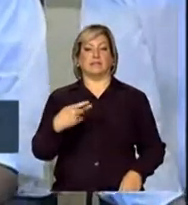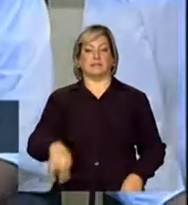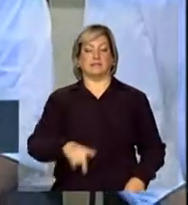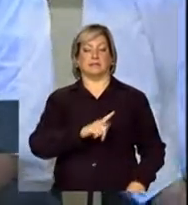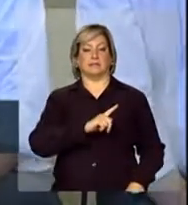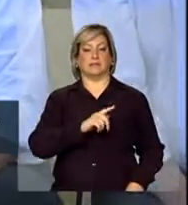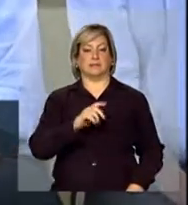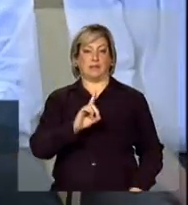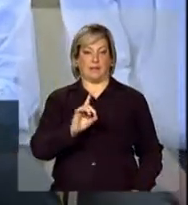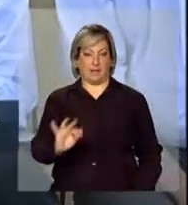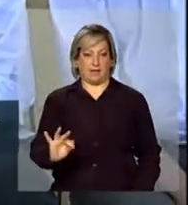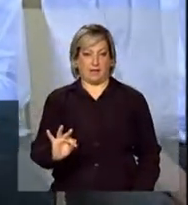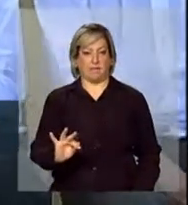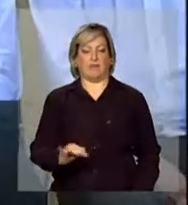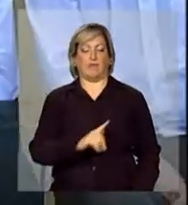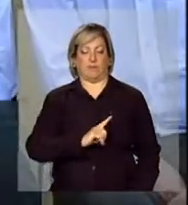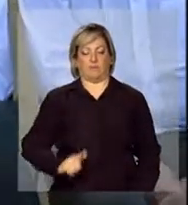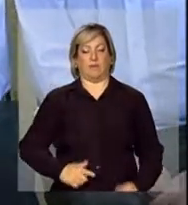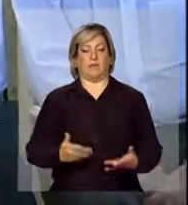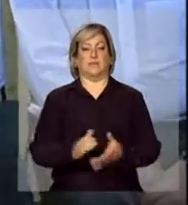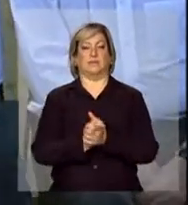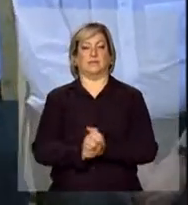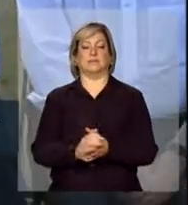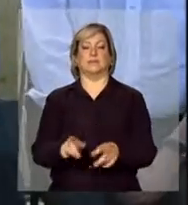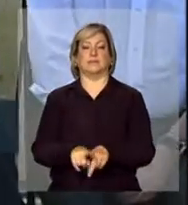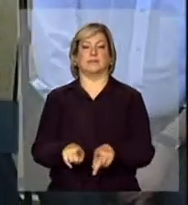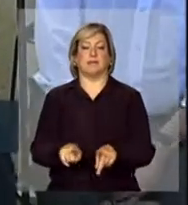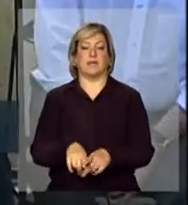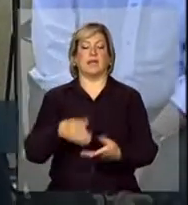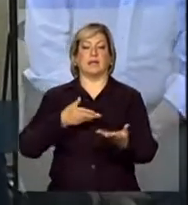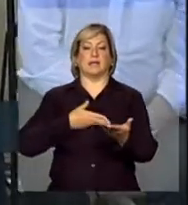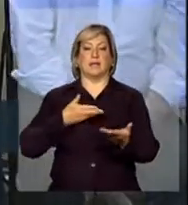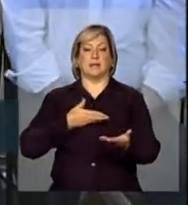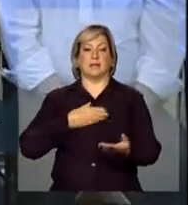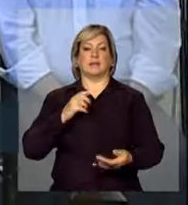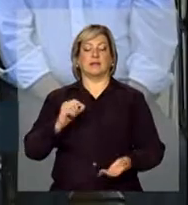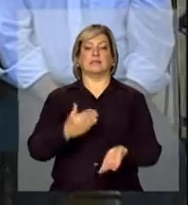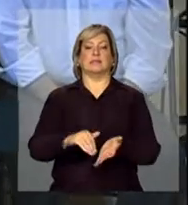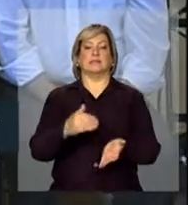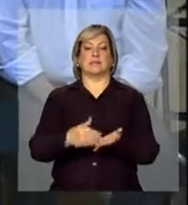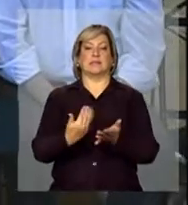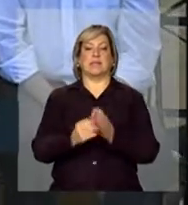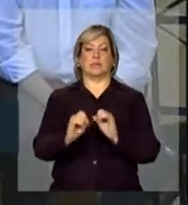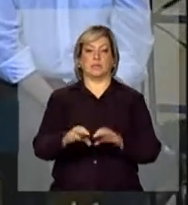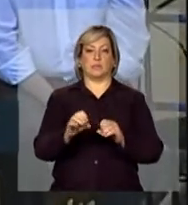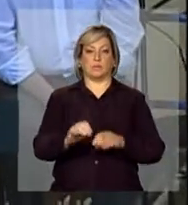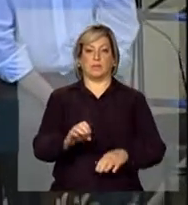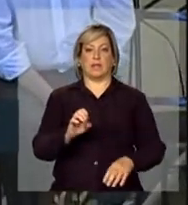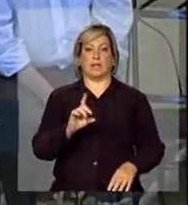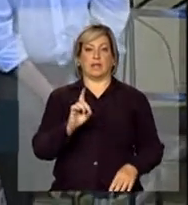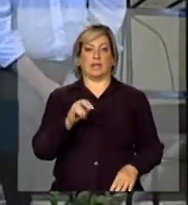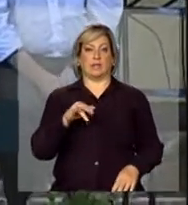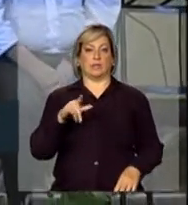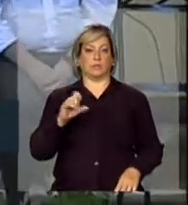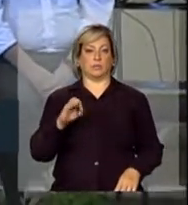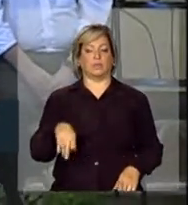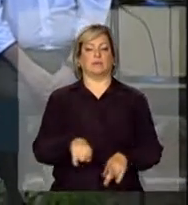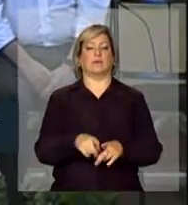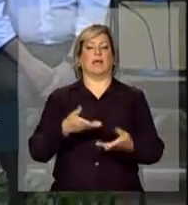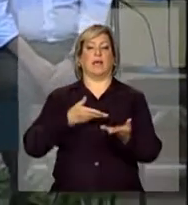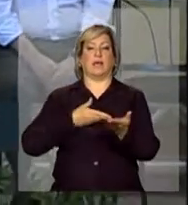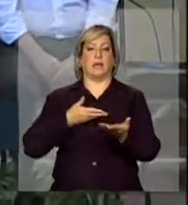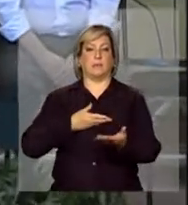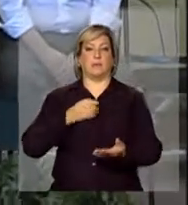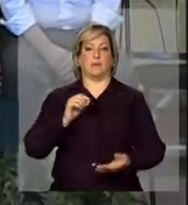filippelli nosso amigo companheiro secretário de educação Denílson Bento nosso